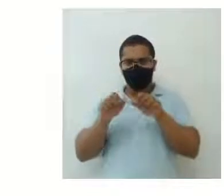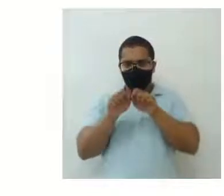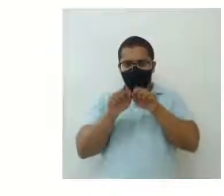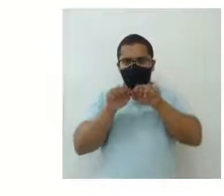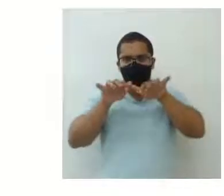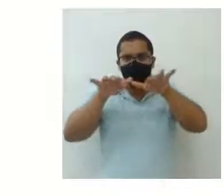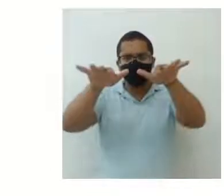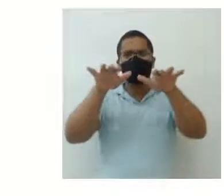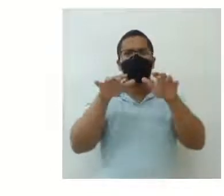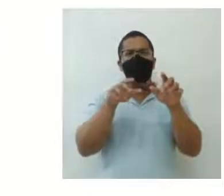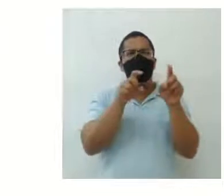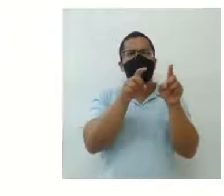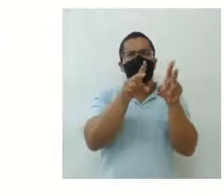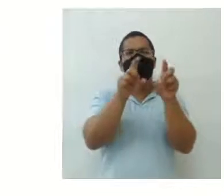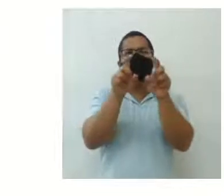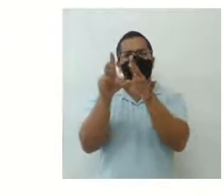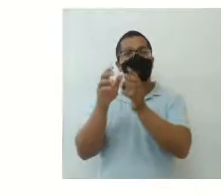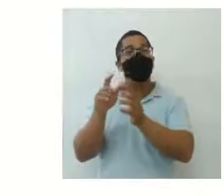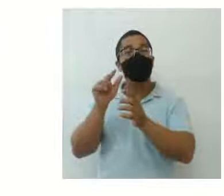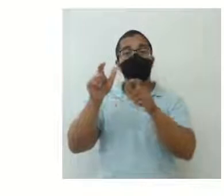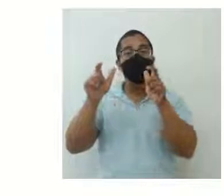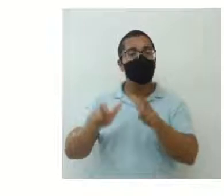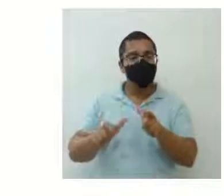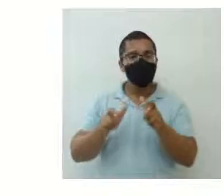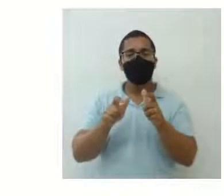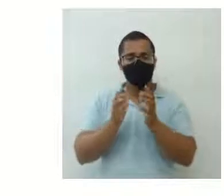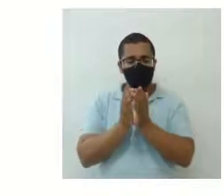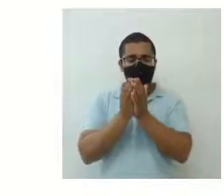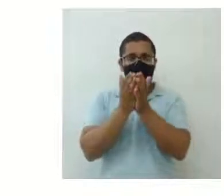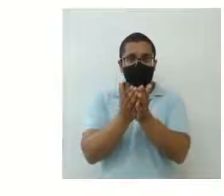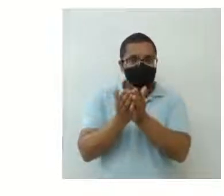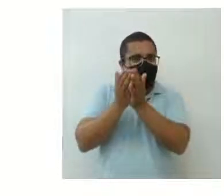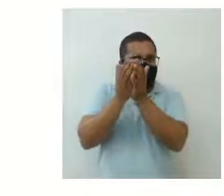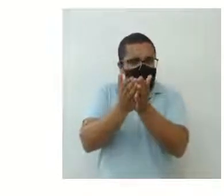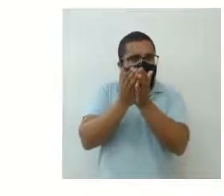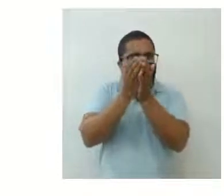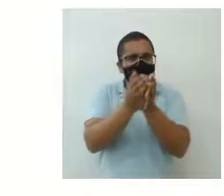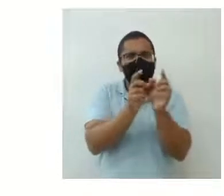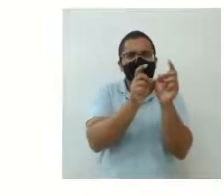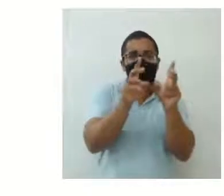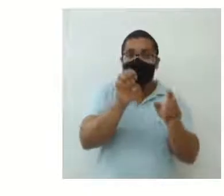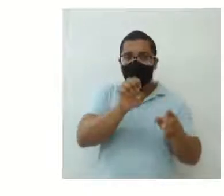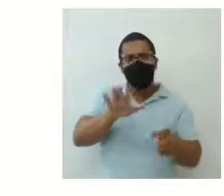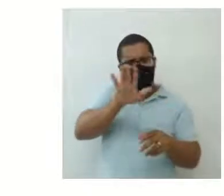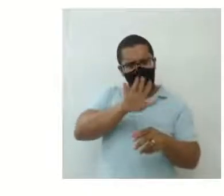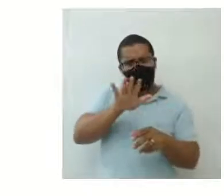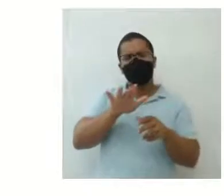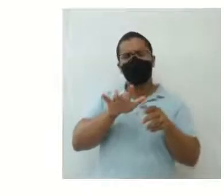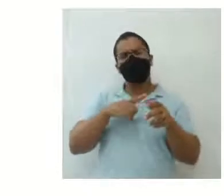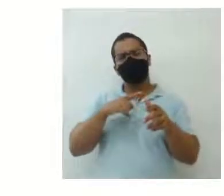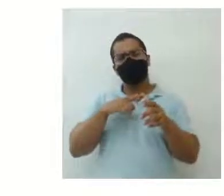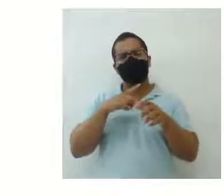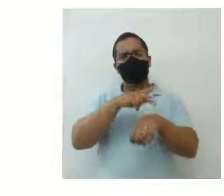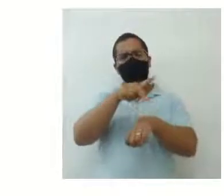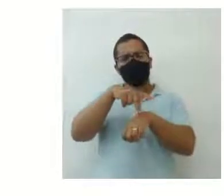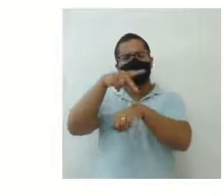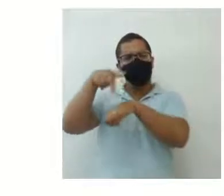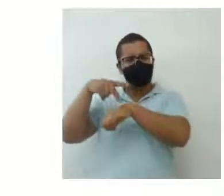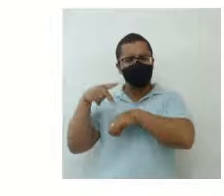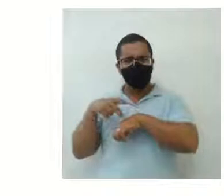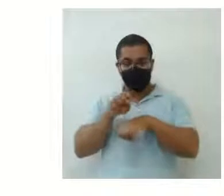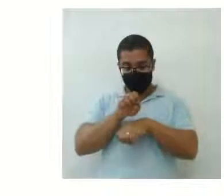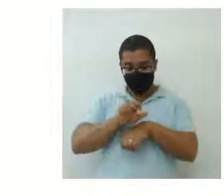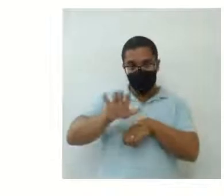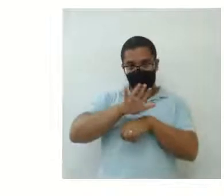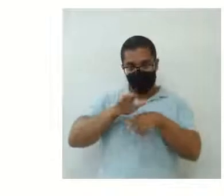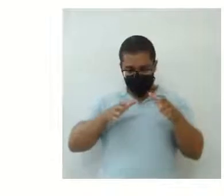expansão comercial marítima europeia, é isso, onde os países da Europa,